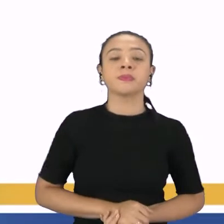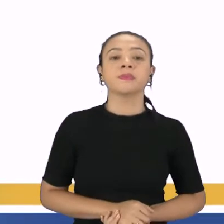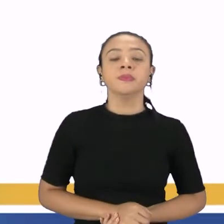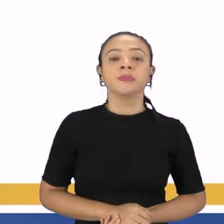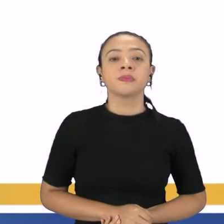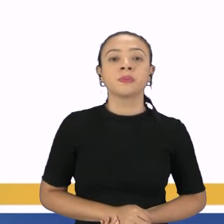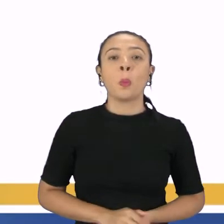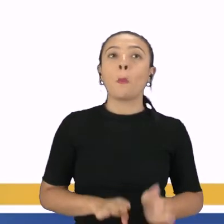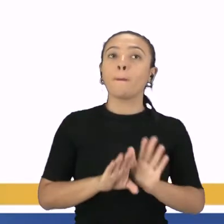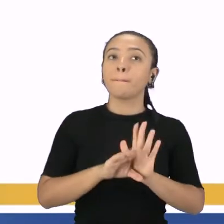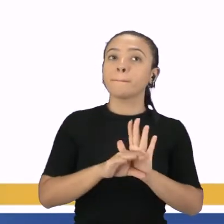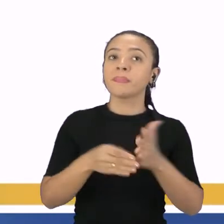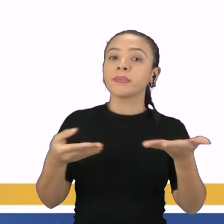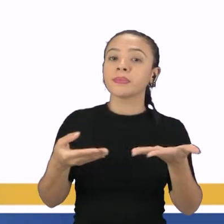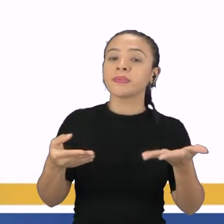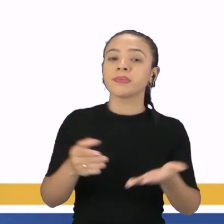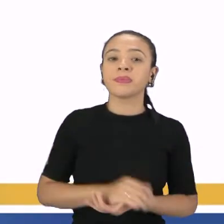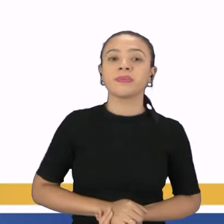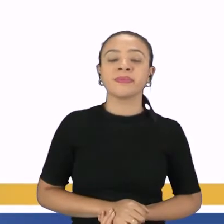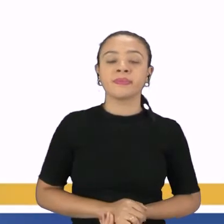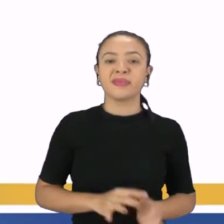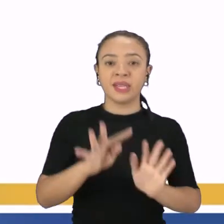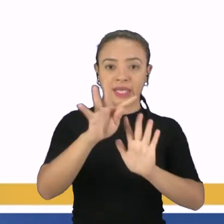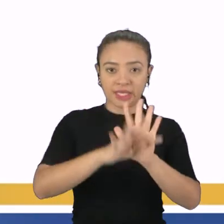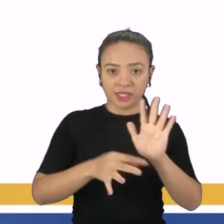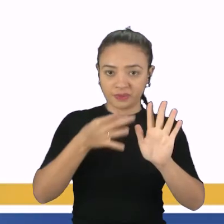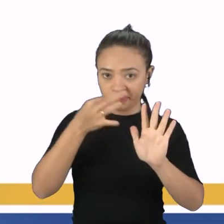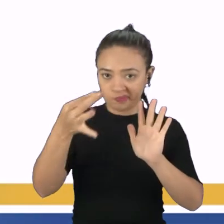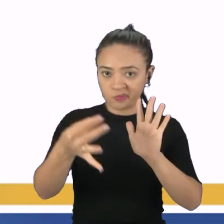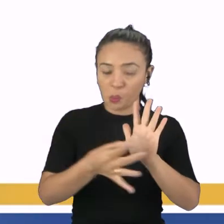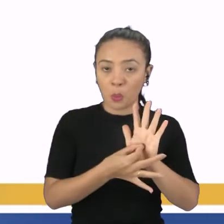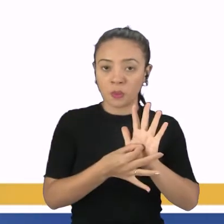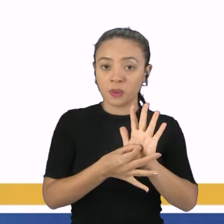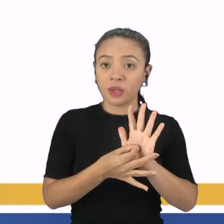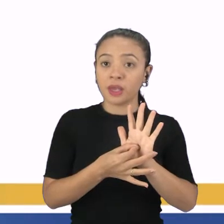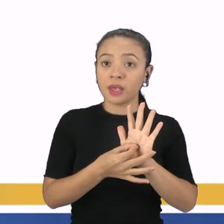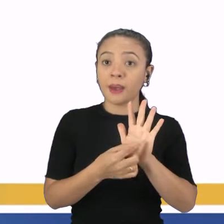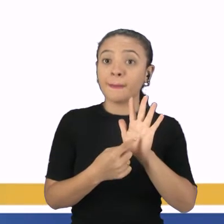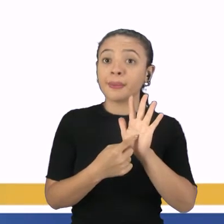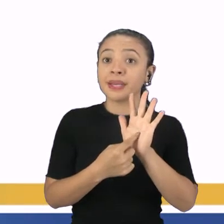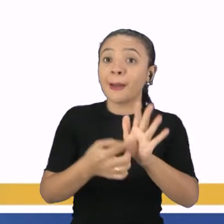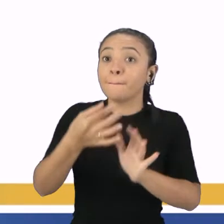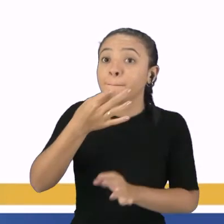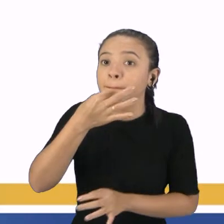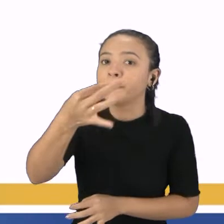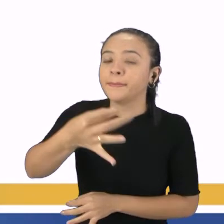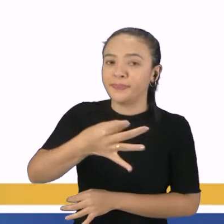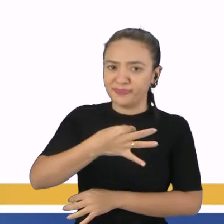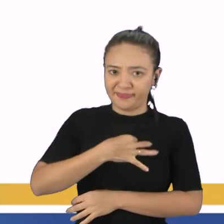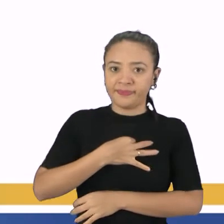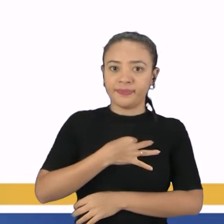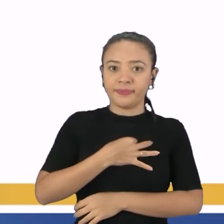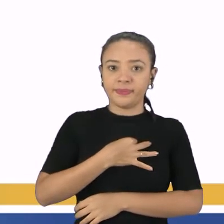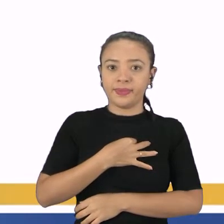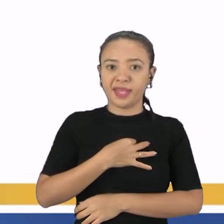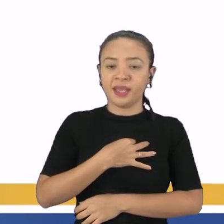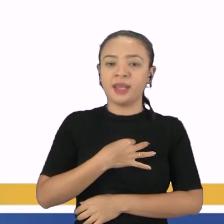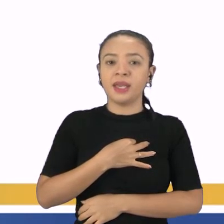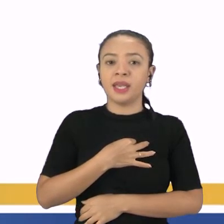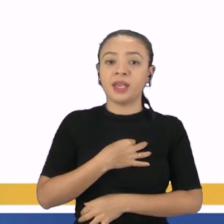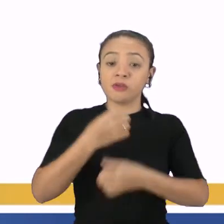ao conceito. O texto argumentativo é aquele que expressa um ponto de vista, defendendo uma